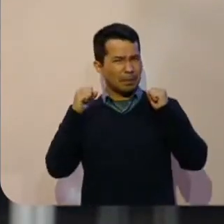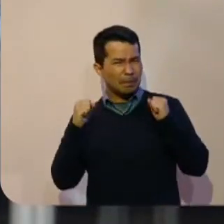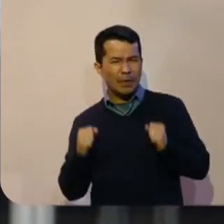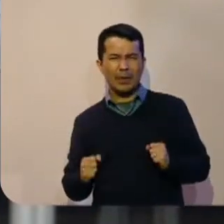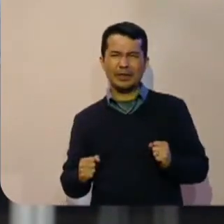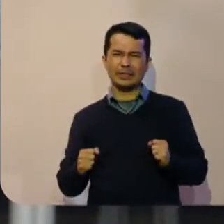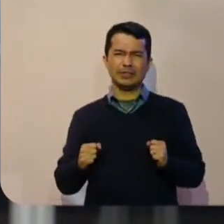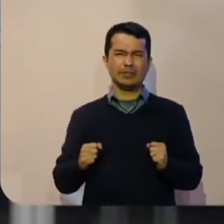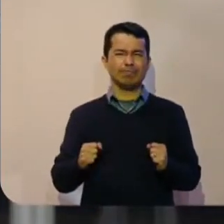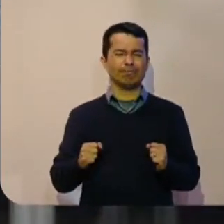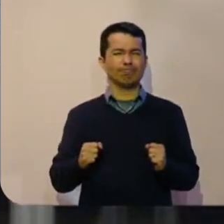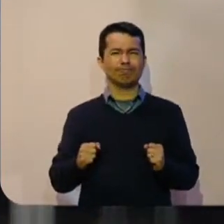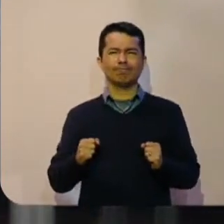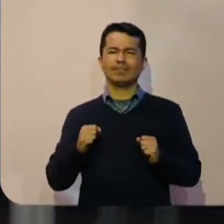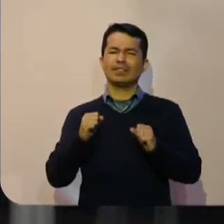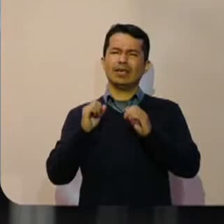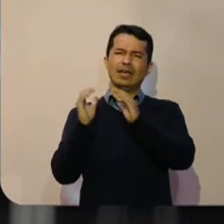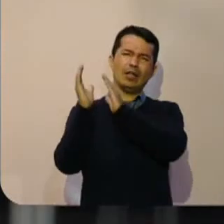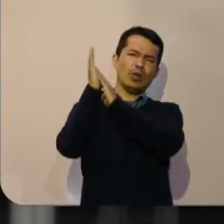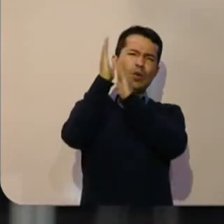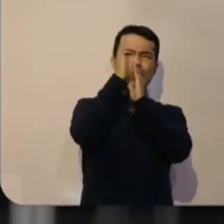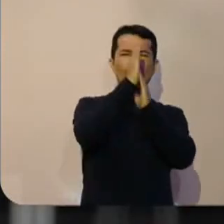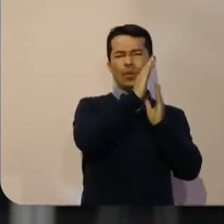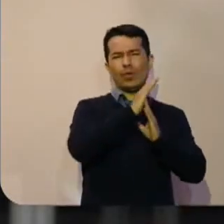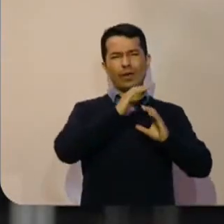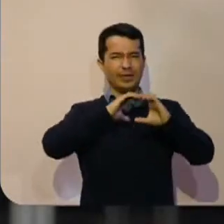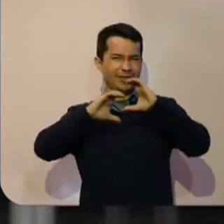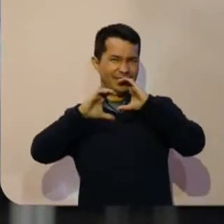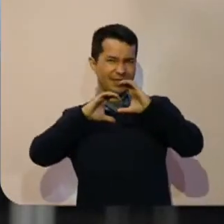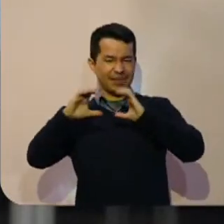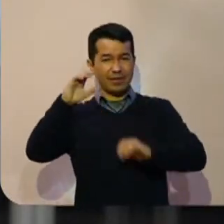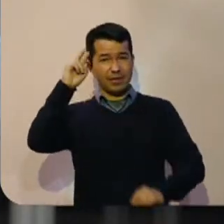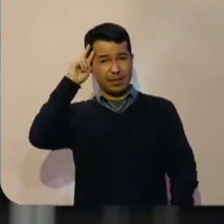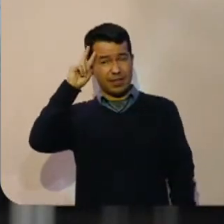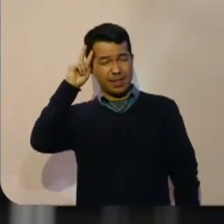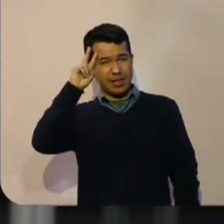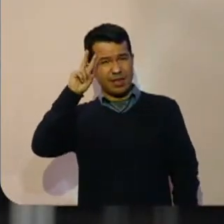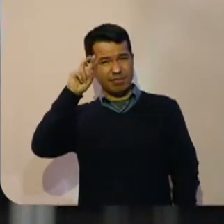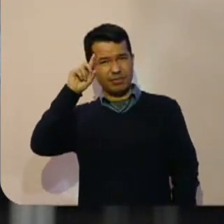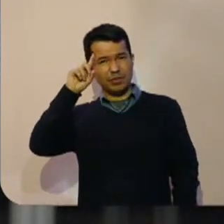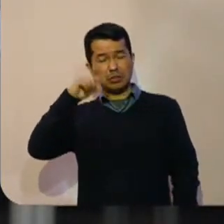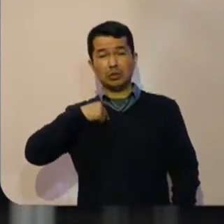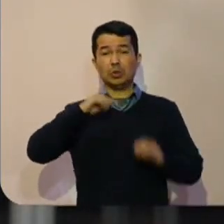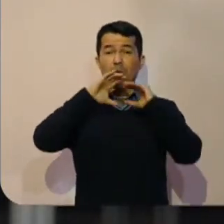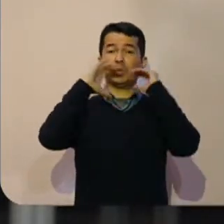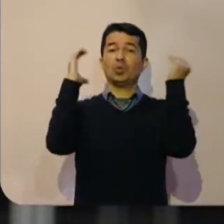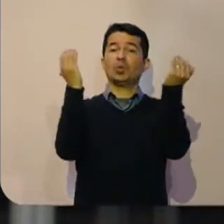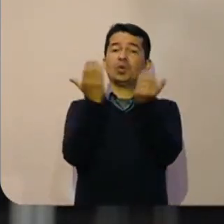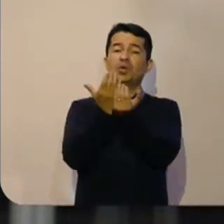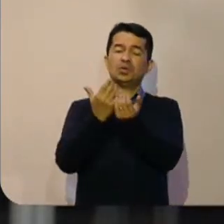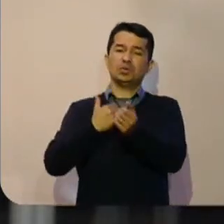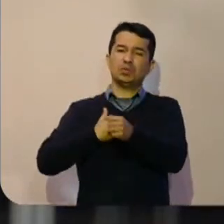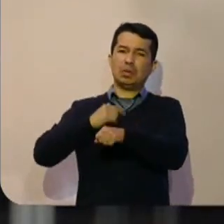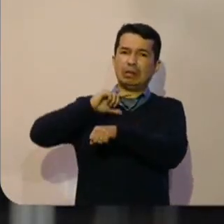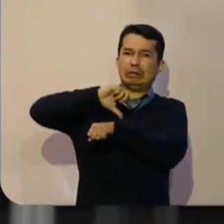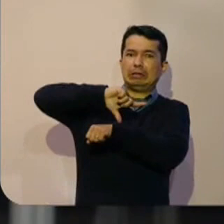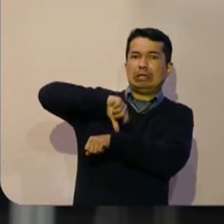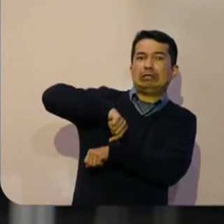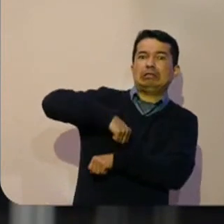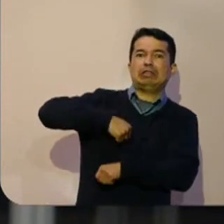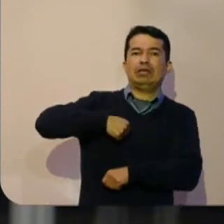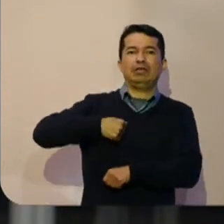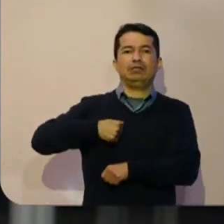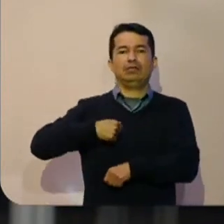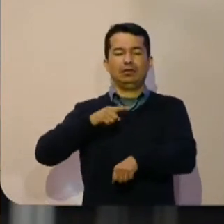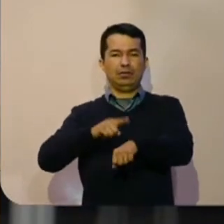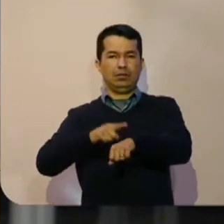lembro um congresso que eu cheguei atrasado, estava tocando essa música, um tempo difícil, e eu senti o socorro de Deus na minha